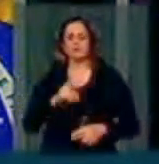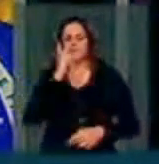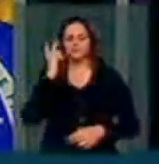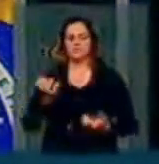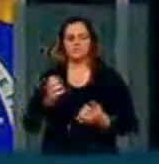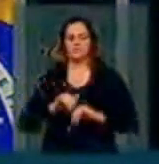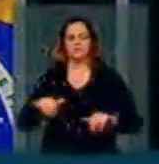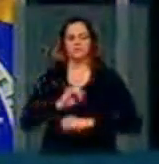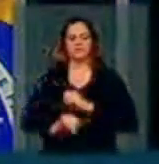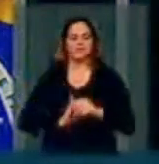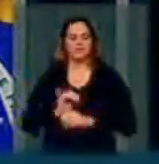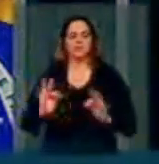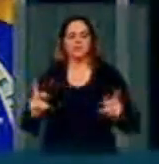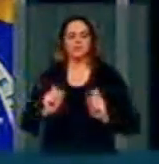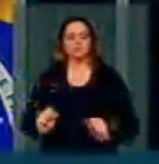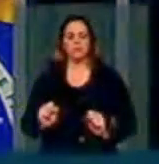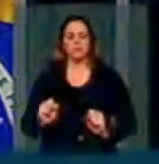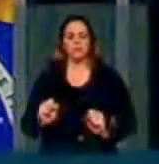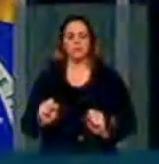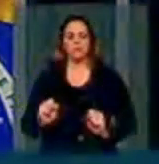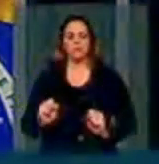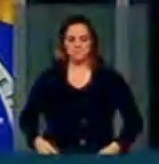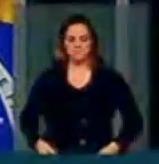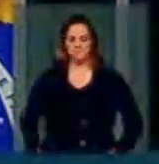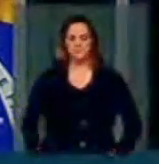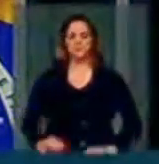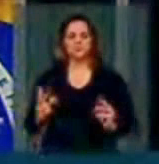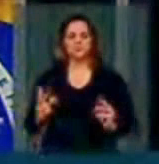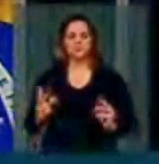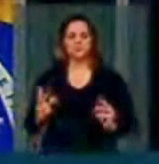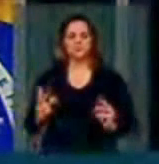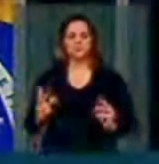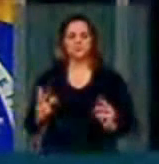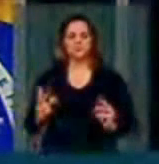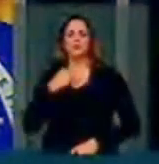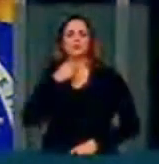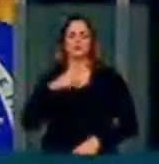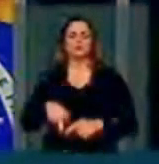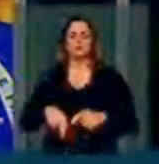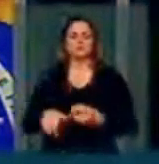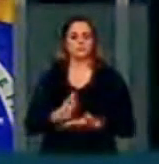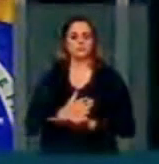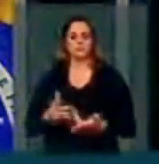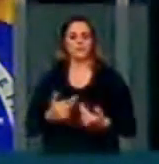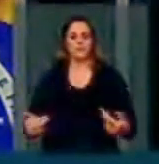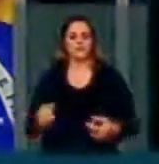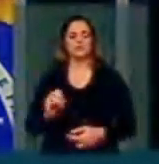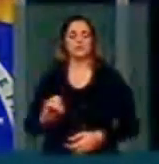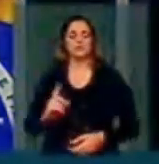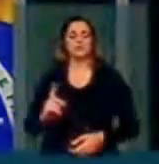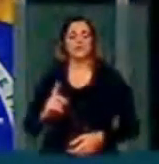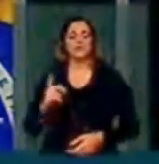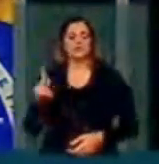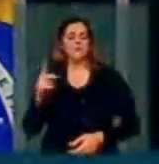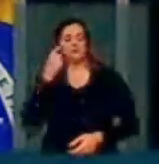entrada, onde todos podemos ter sucesso, onde o Brasil poder ter um excelente papel, ele pode ser inibido de fazer alguma coisa se ele tiver sobre a cabeça dele uma espada